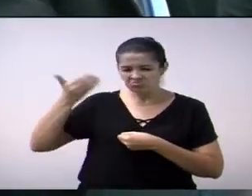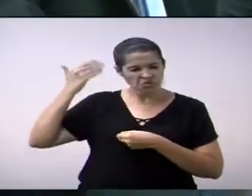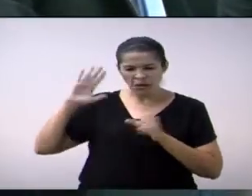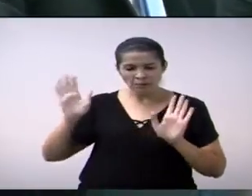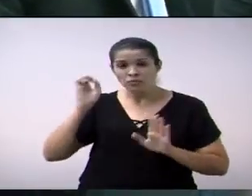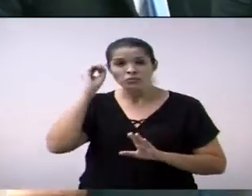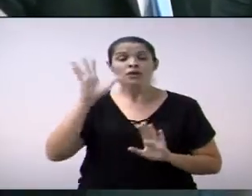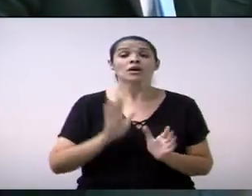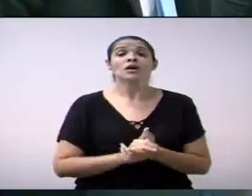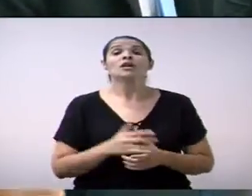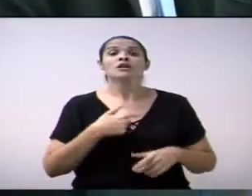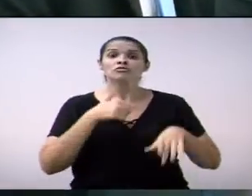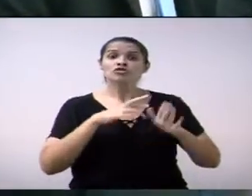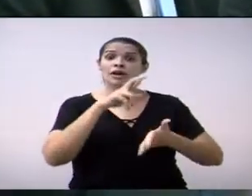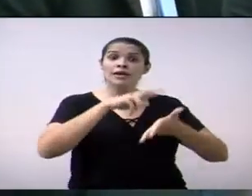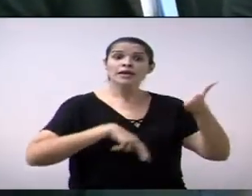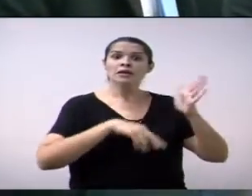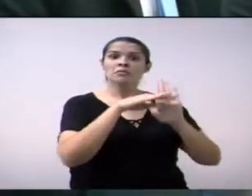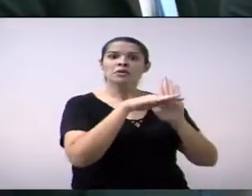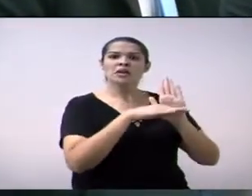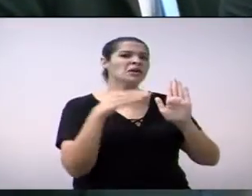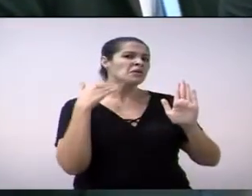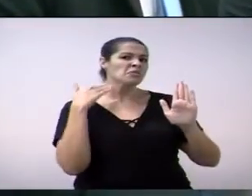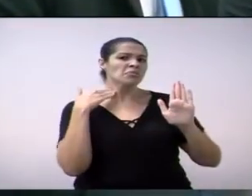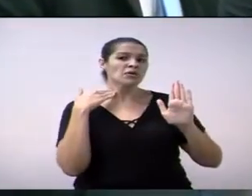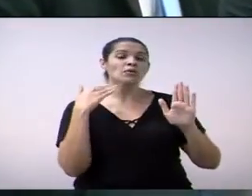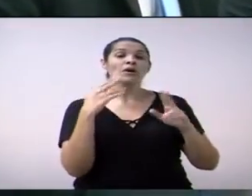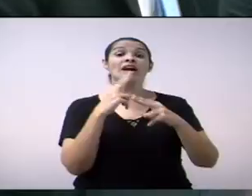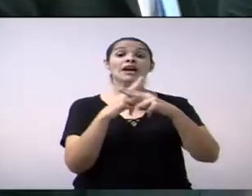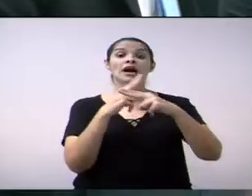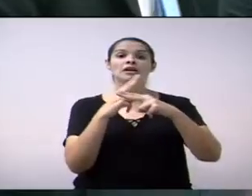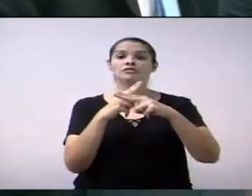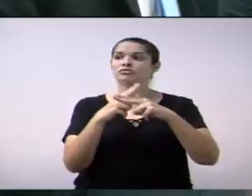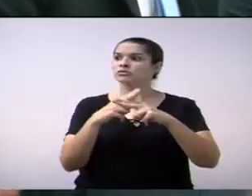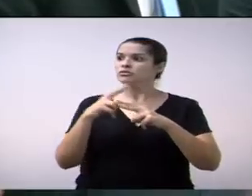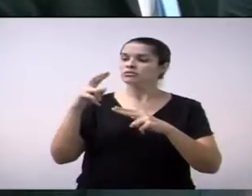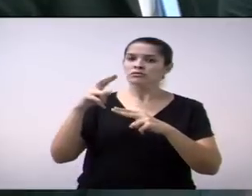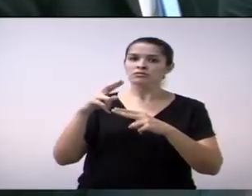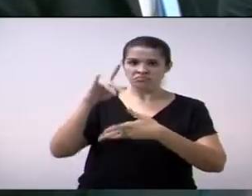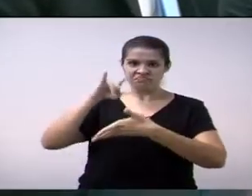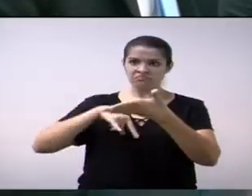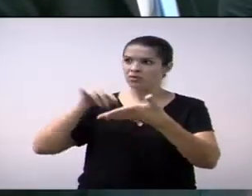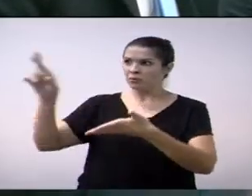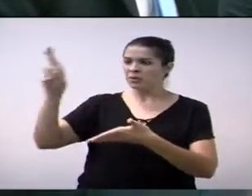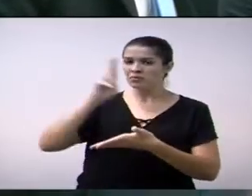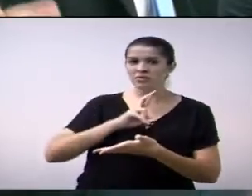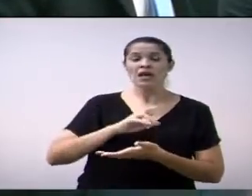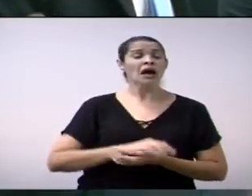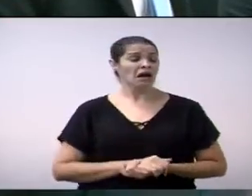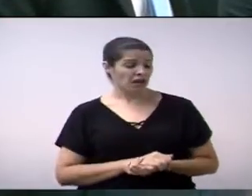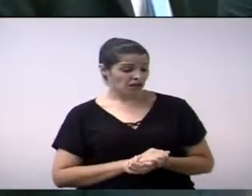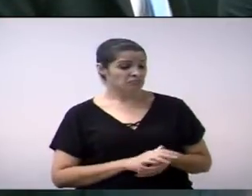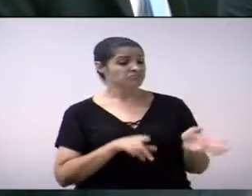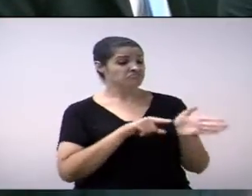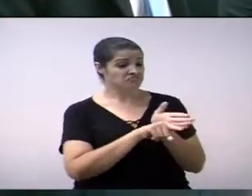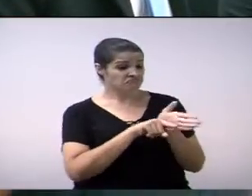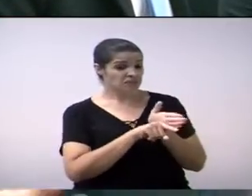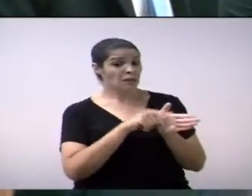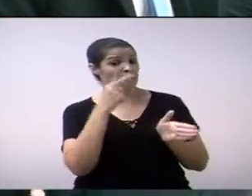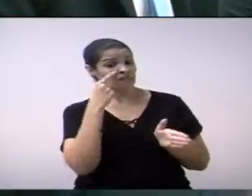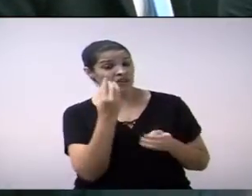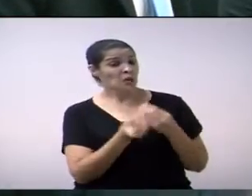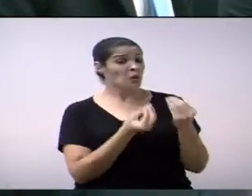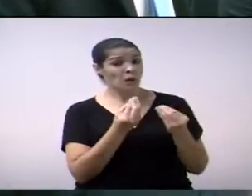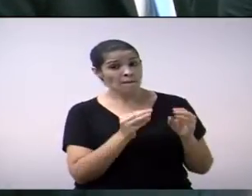mesmo requerimento e um dos bancos me respondeu, foi a Caixa Econômica Federal, falando que estava em estudos avançados para se abrir uma